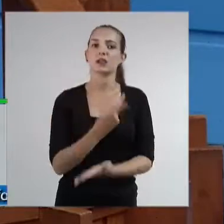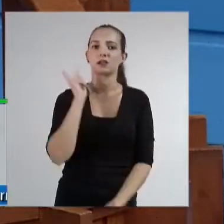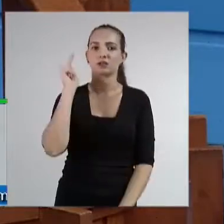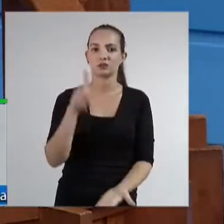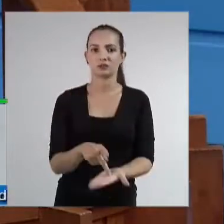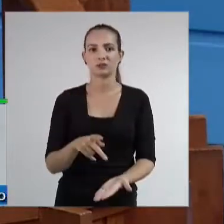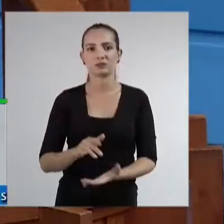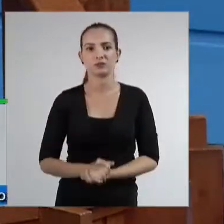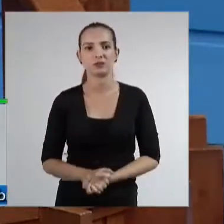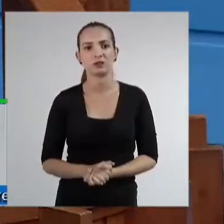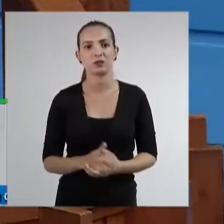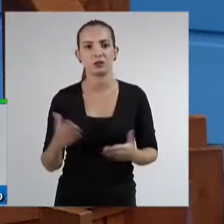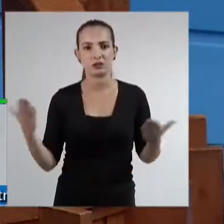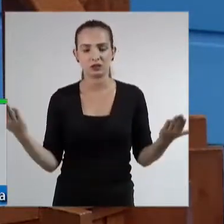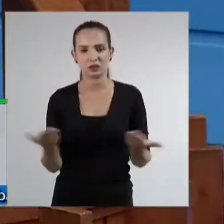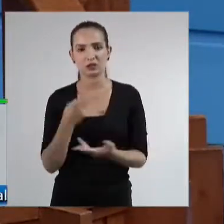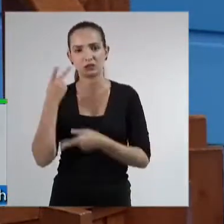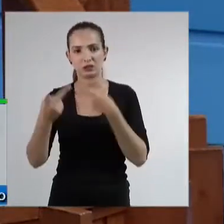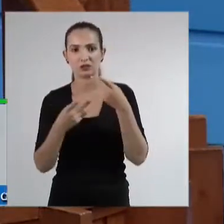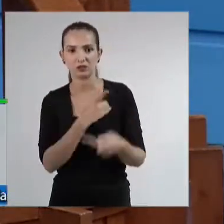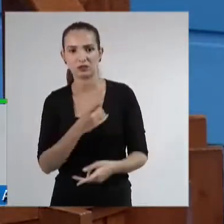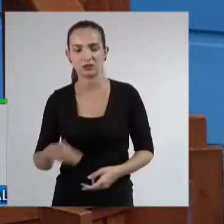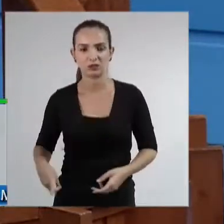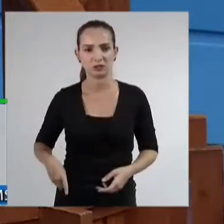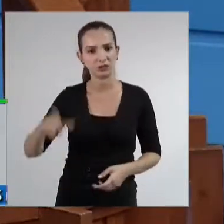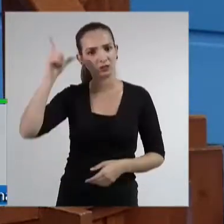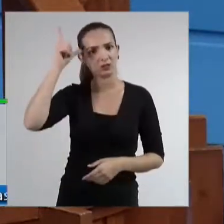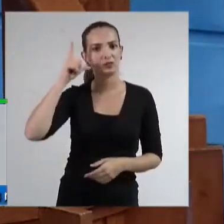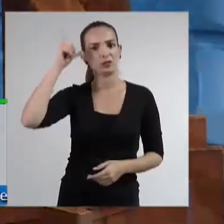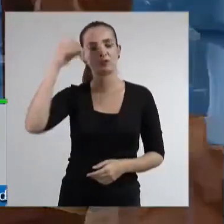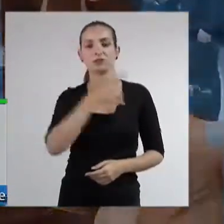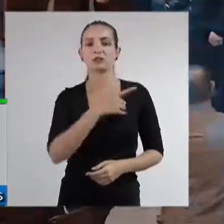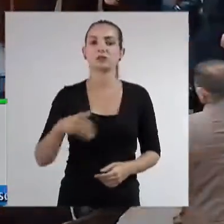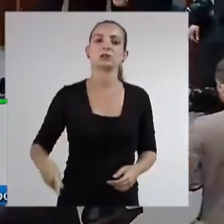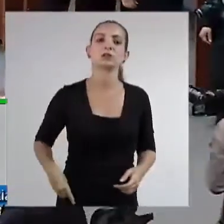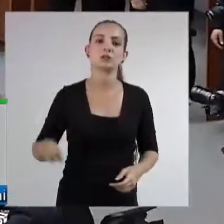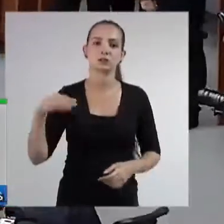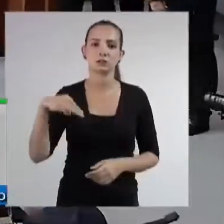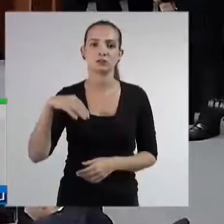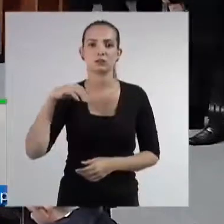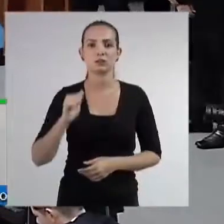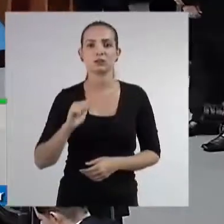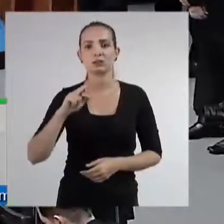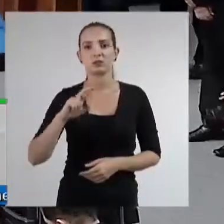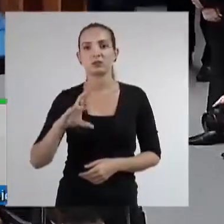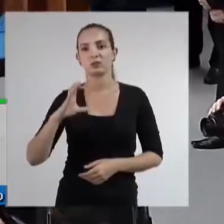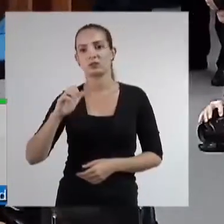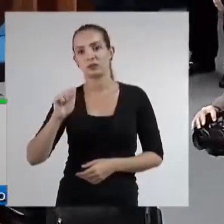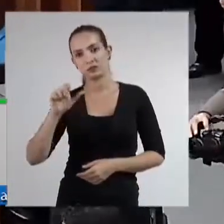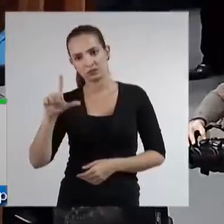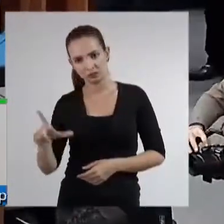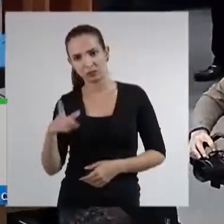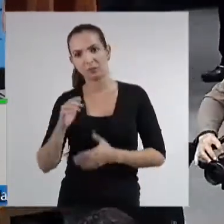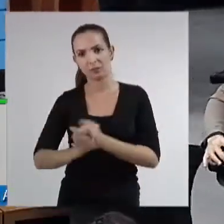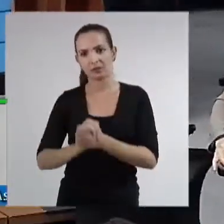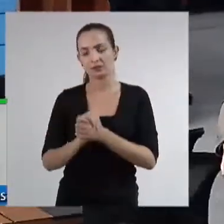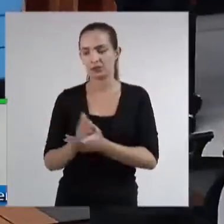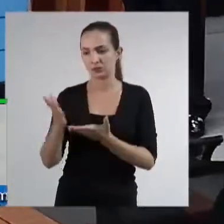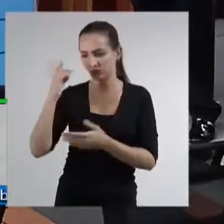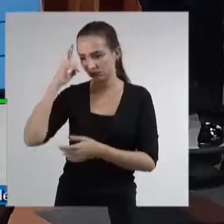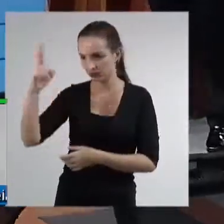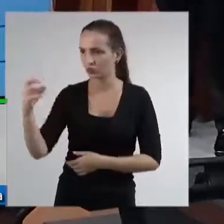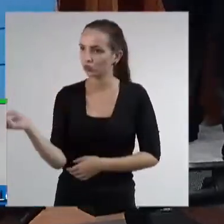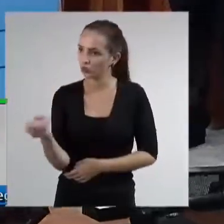deputado. Pois não, deputado Lídio Lopes, um prazer. Deputado Marçal Filho, eu quero, em primeiro lugar, parabenizar Vossa Excelência por estrear na tribuna